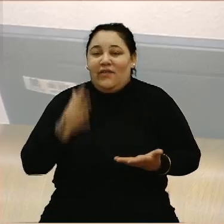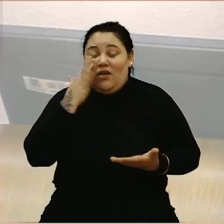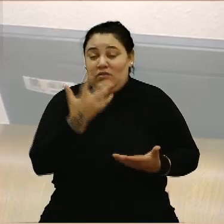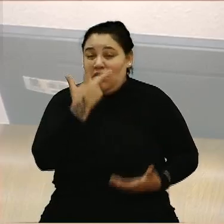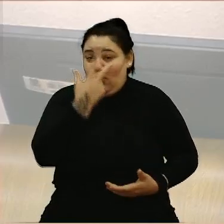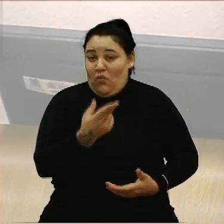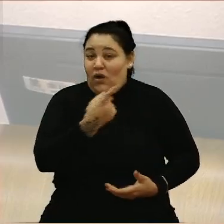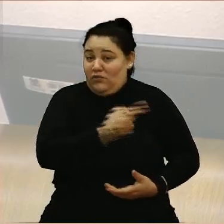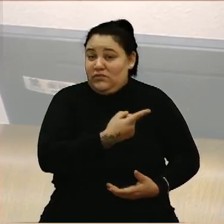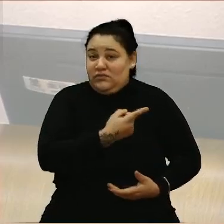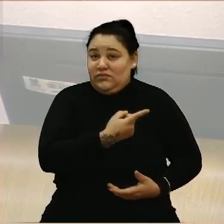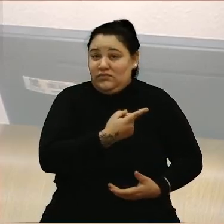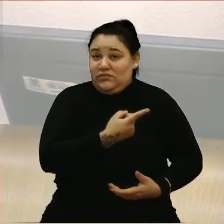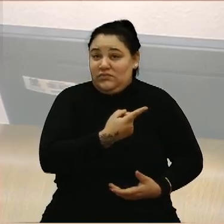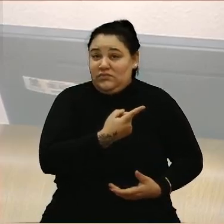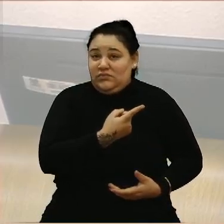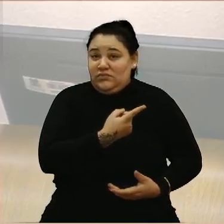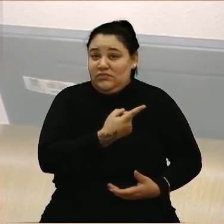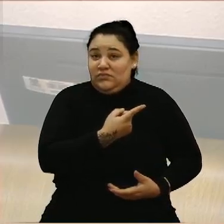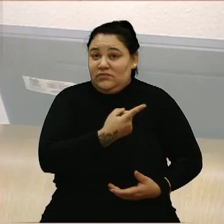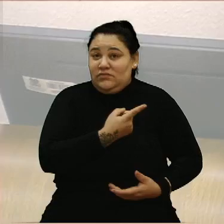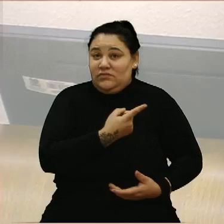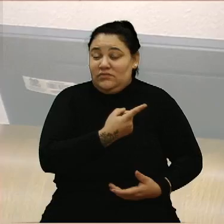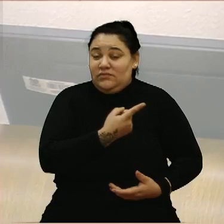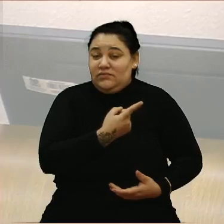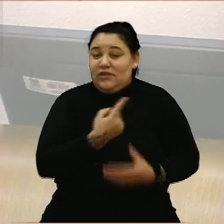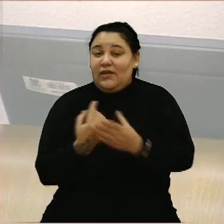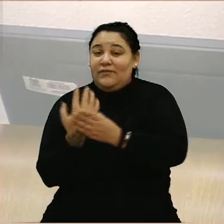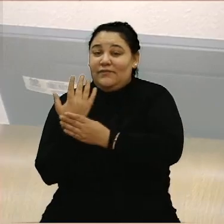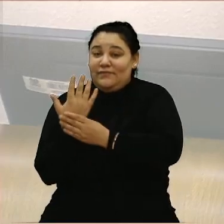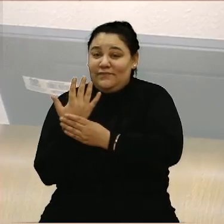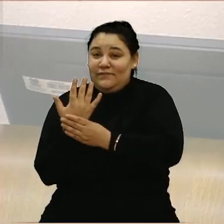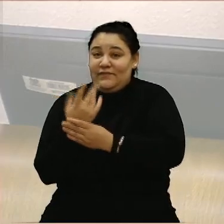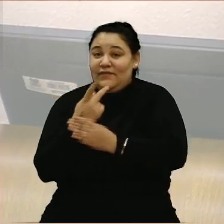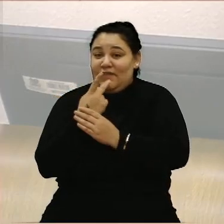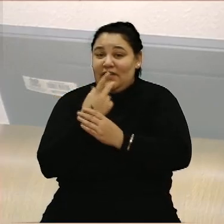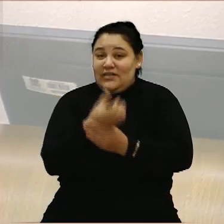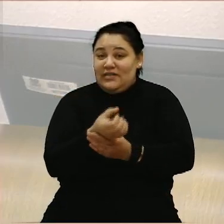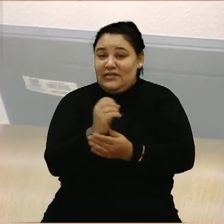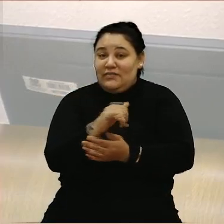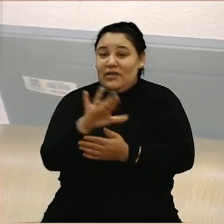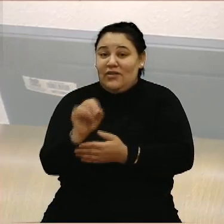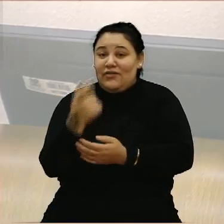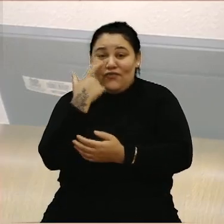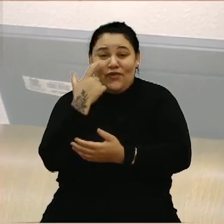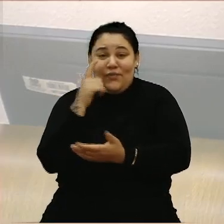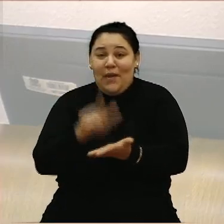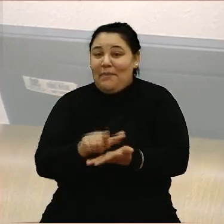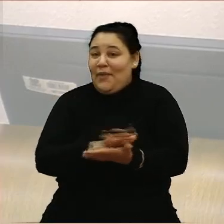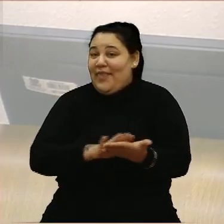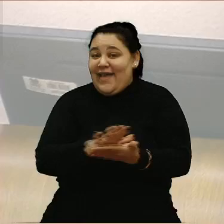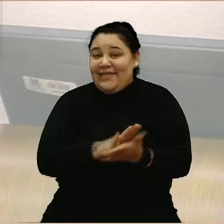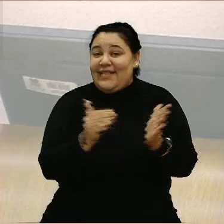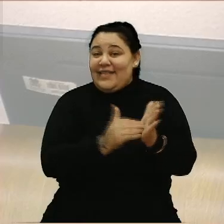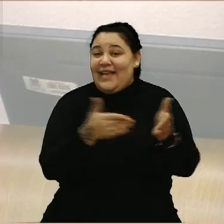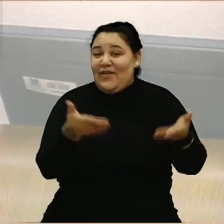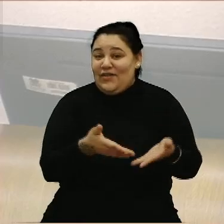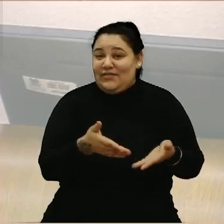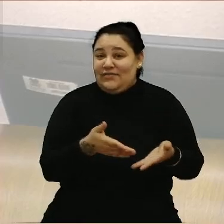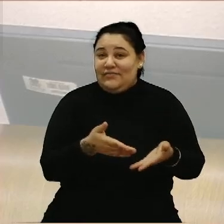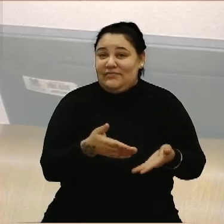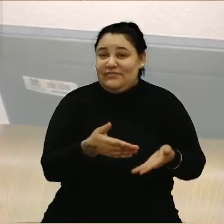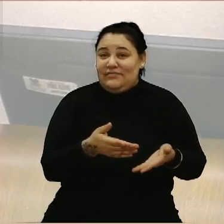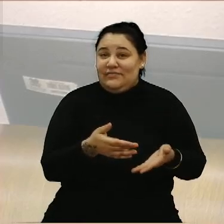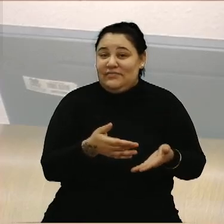coisa com a Universidade Federal. Pode colocar na conta aí. Falaram dos 60 milhões, não vi um papel até agora. Então é 115 bilhões que falam, mas não